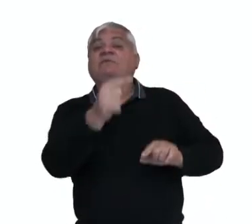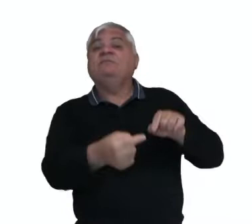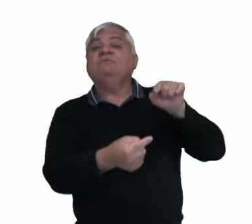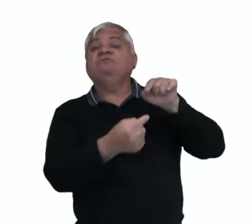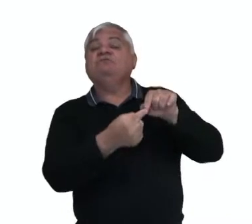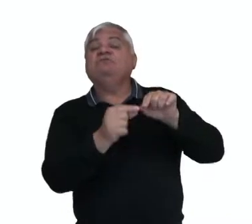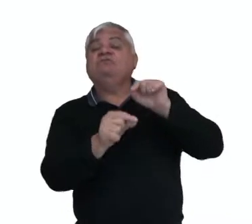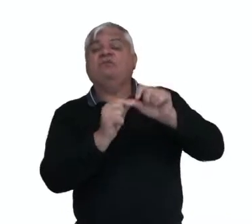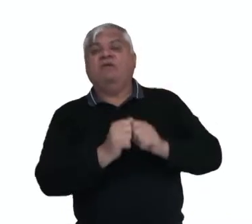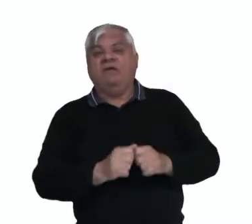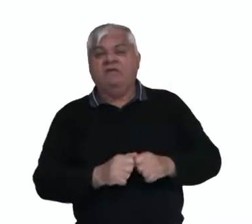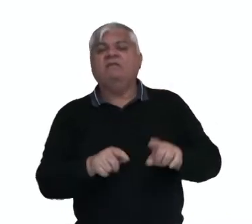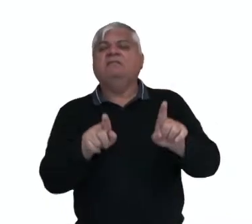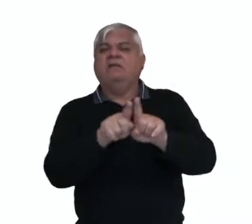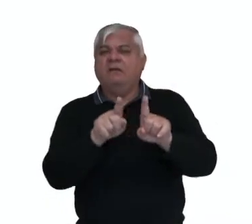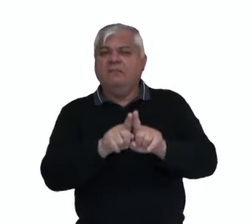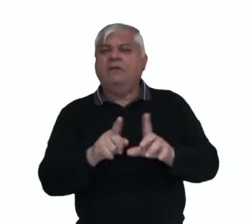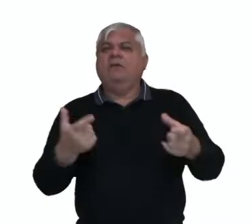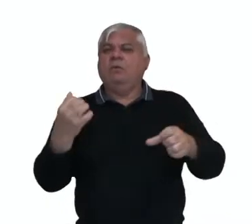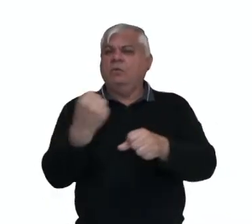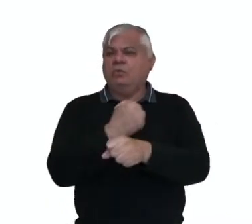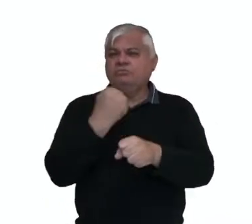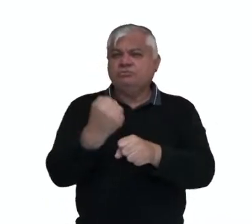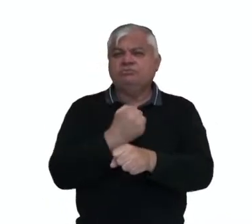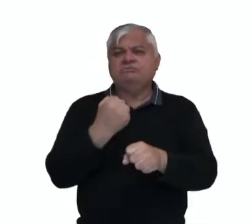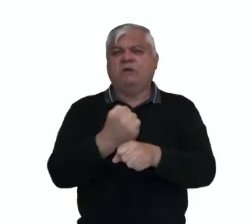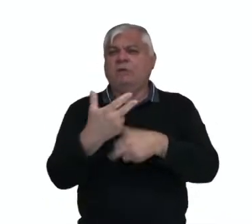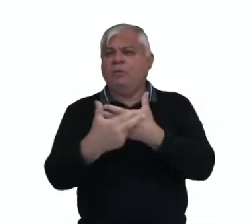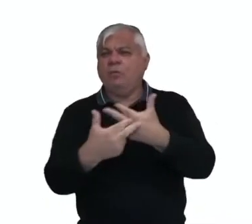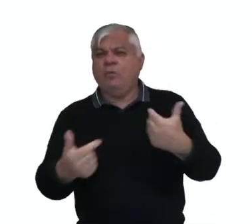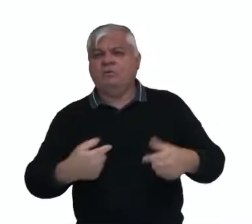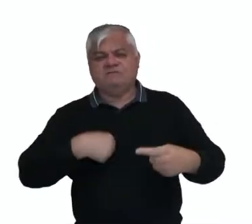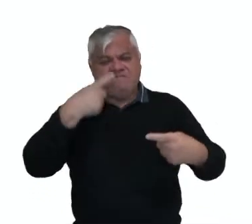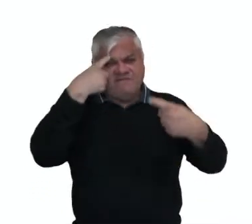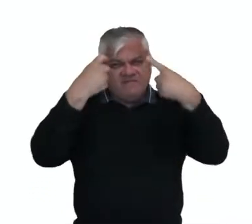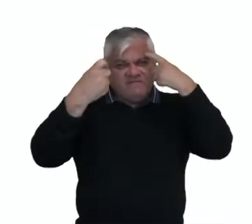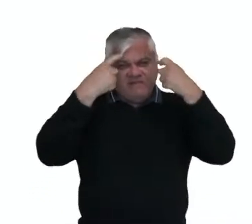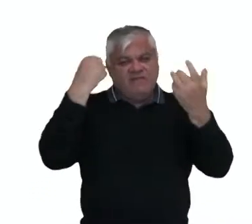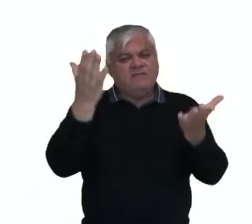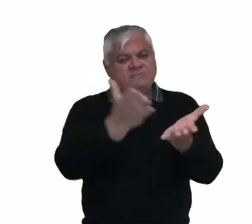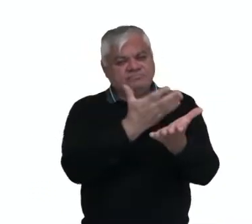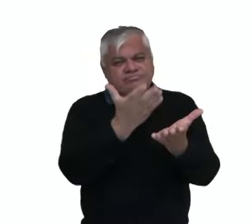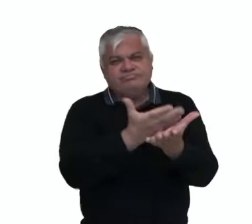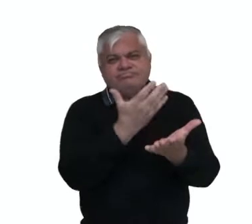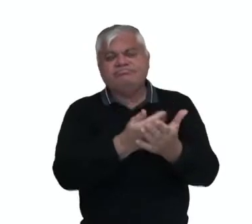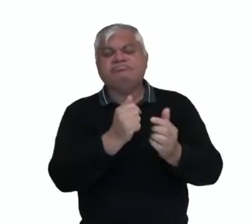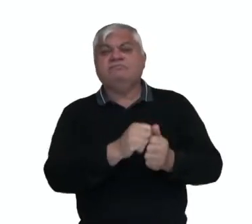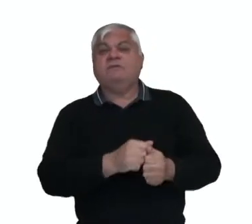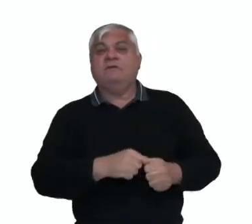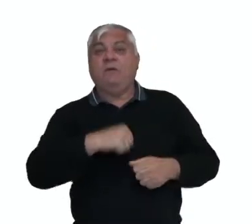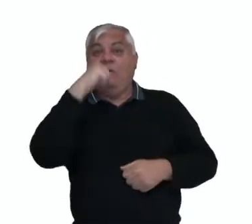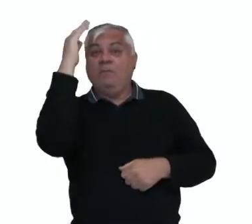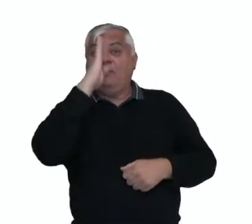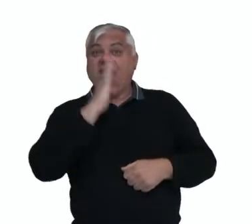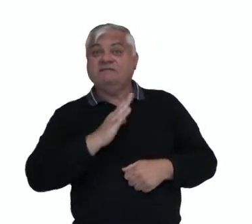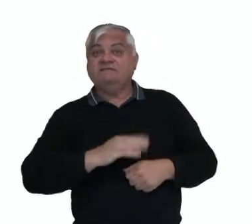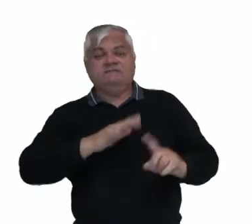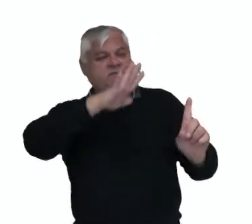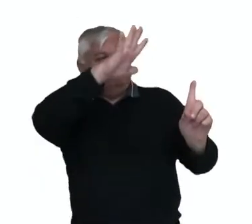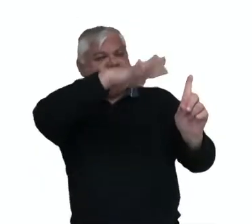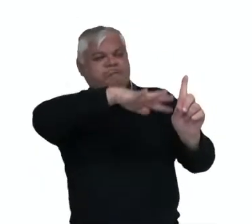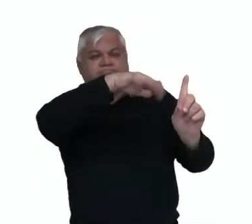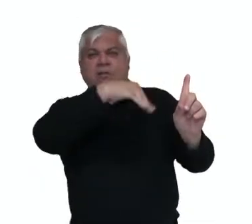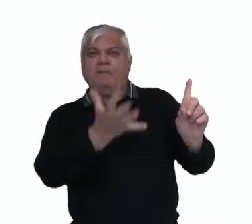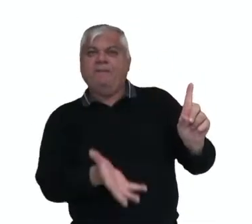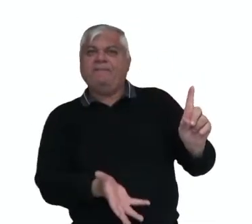nas construções materiais deles, dos materiais deles, que é a ideia da exaltação do Brasil, a ideia de divulgar uma